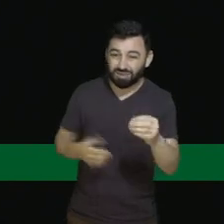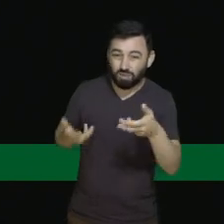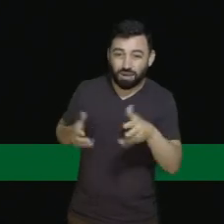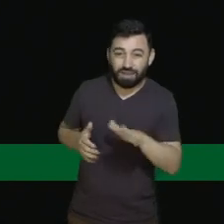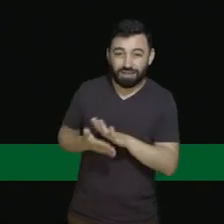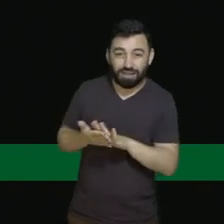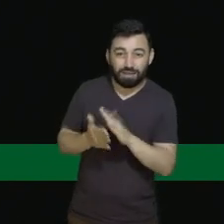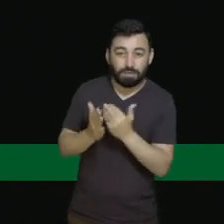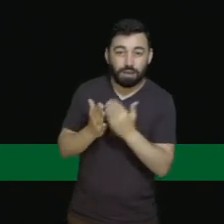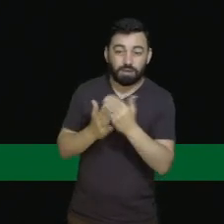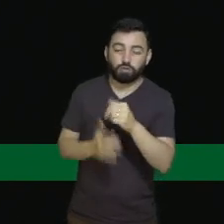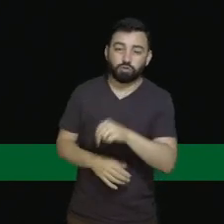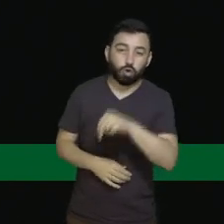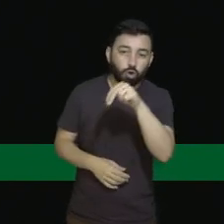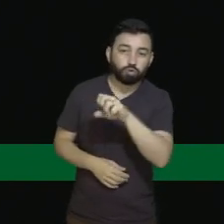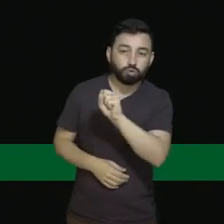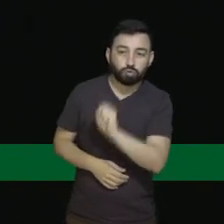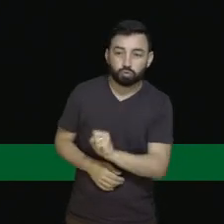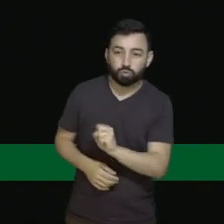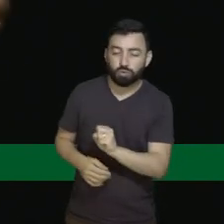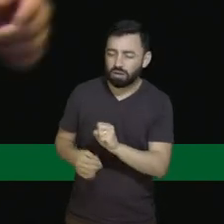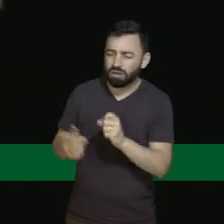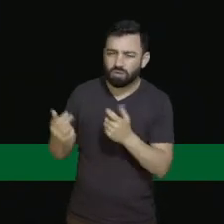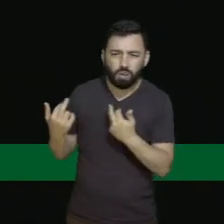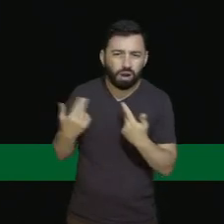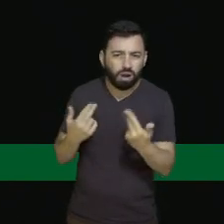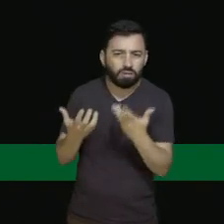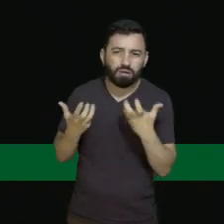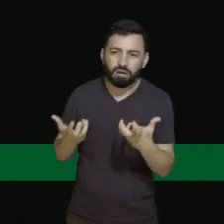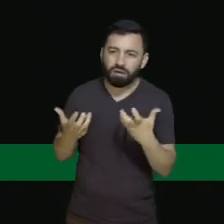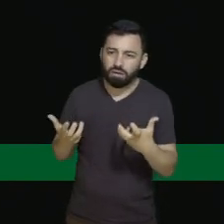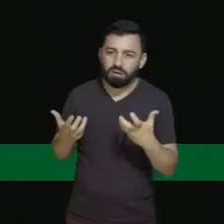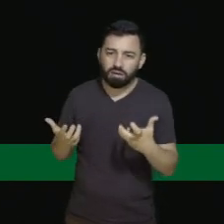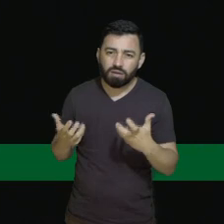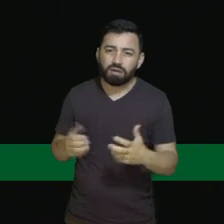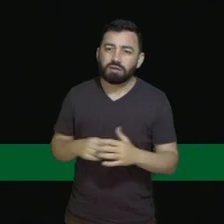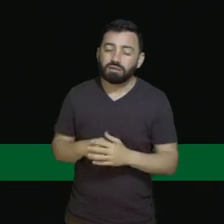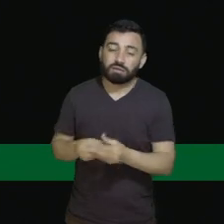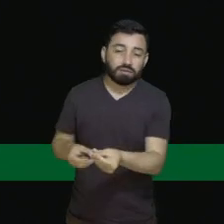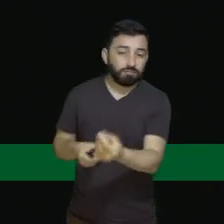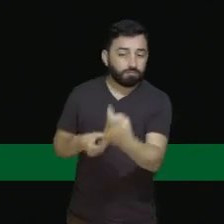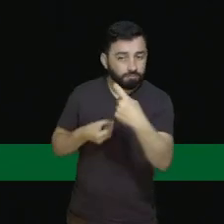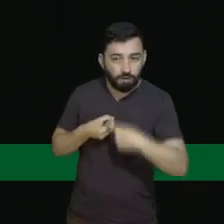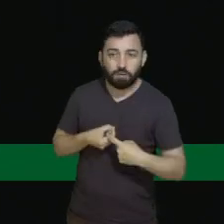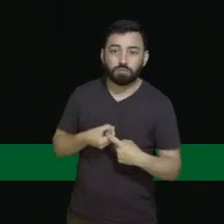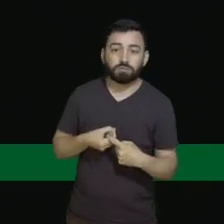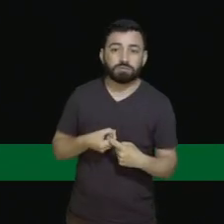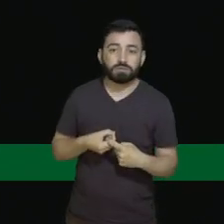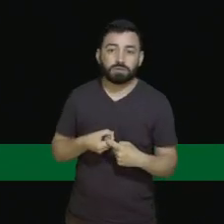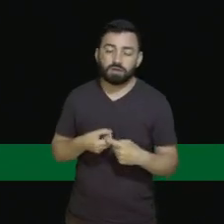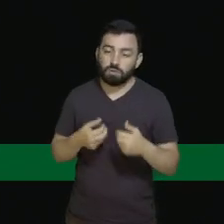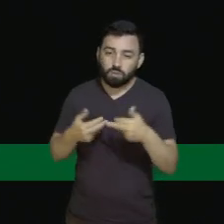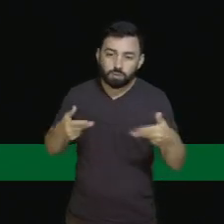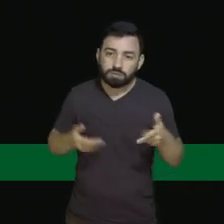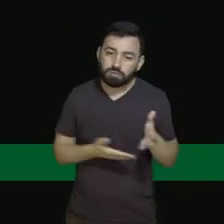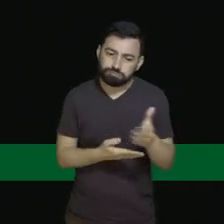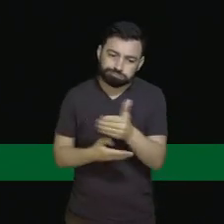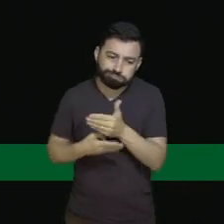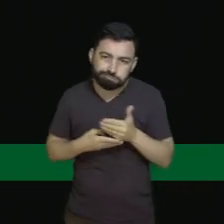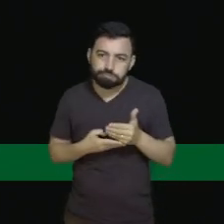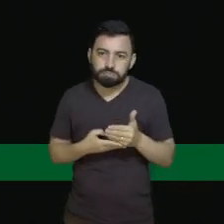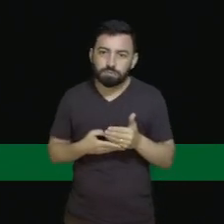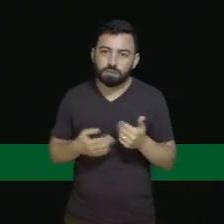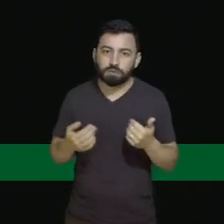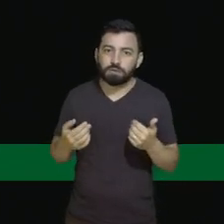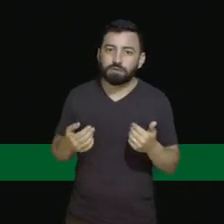região Norte, Sul, enfim, as outras regiões. Só quer que seja devolvido aquilo que arrecada e produz. E assim faz